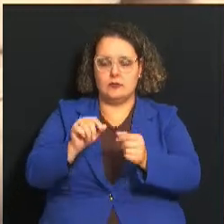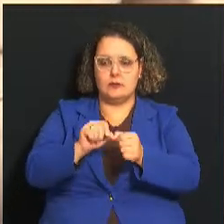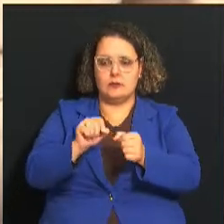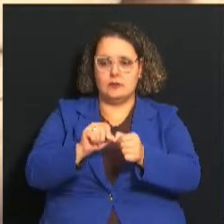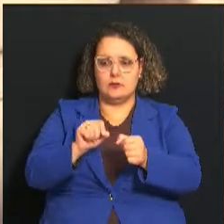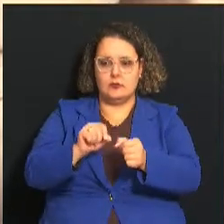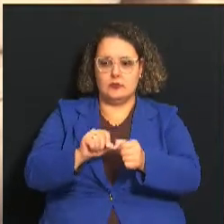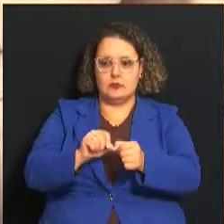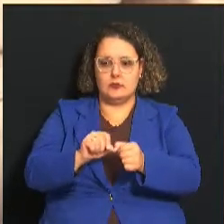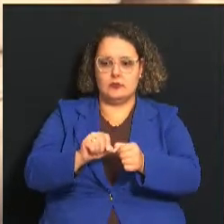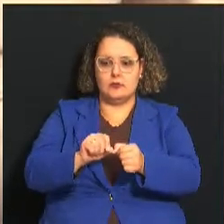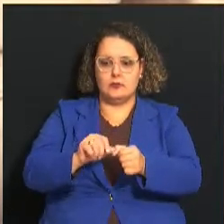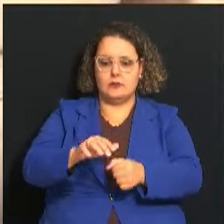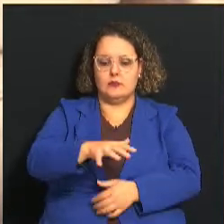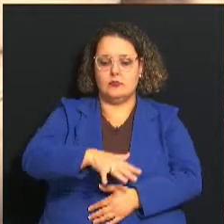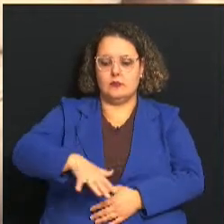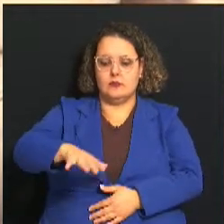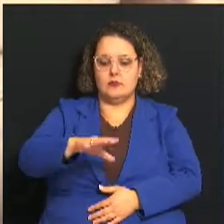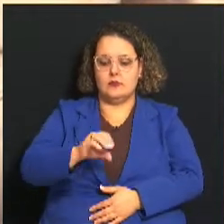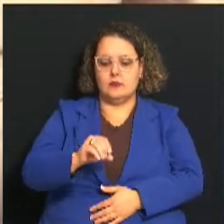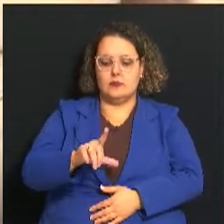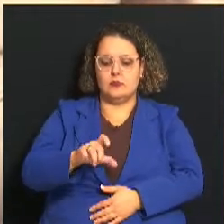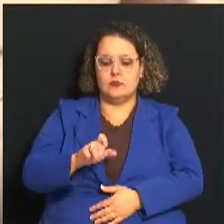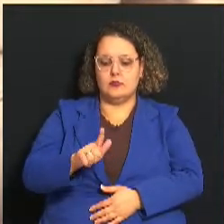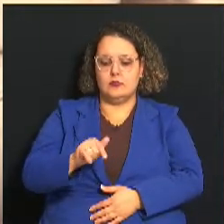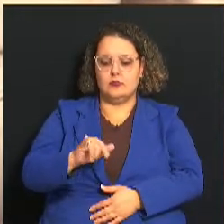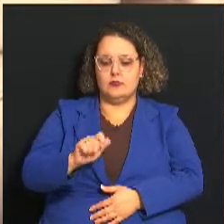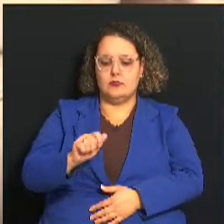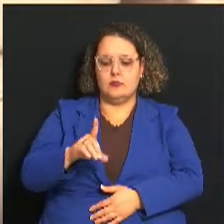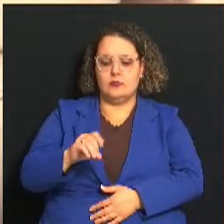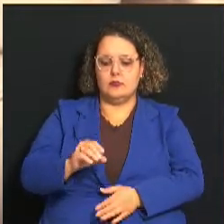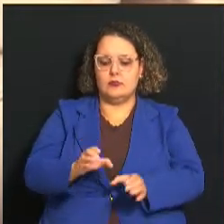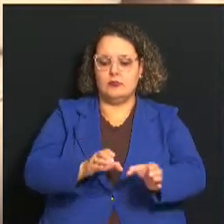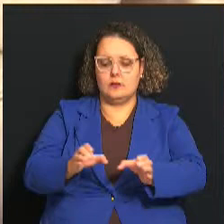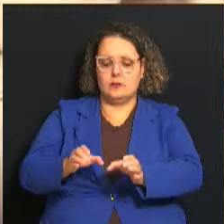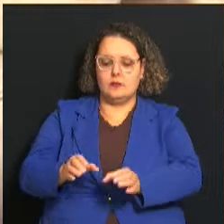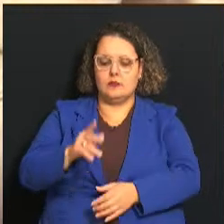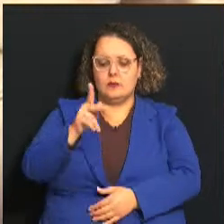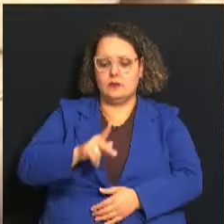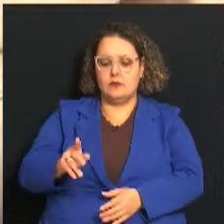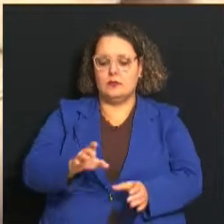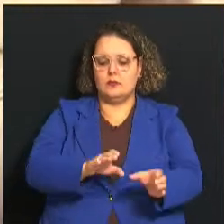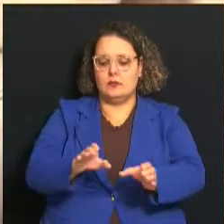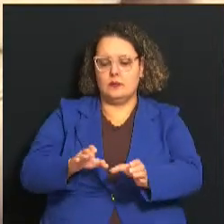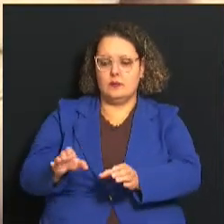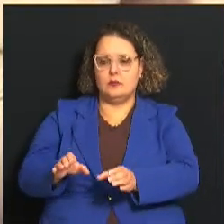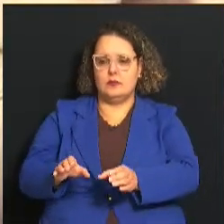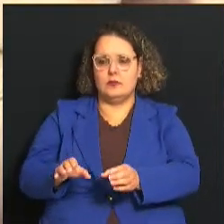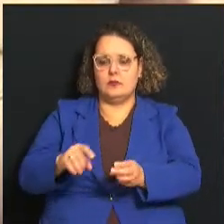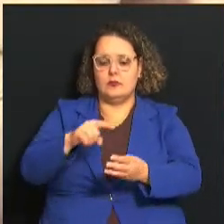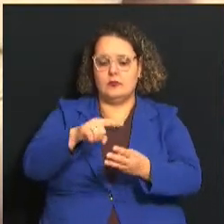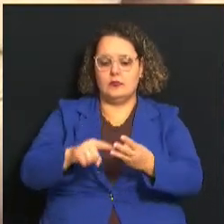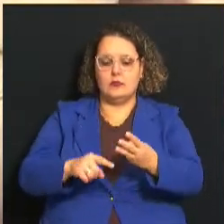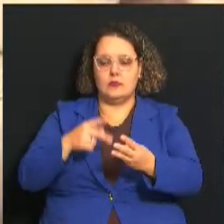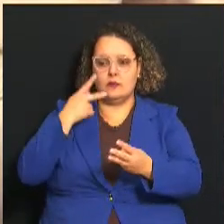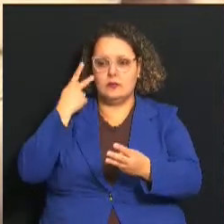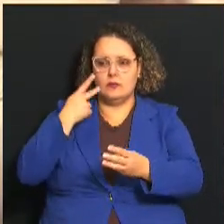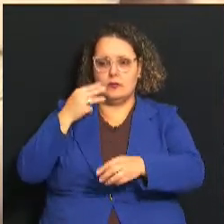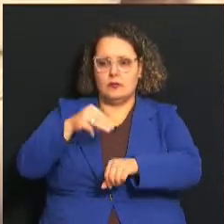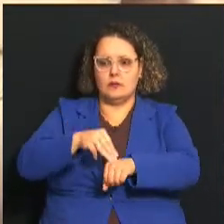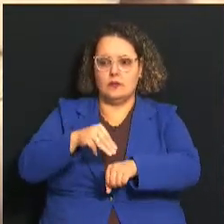direção colegiada, composta pelo coordenador, pelo vice-coordenador e 3 vereadores